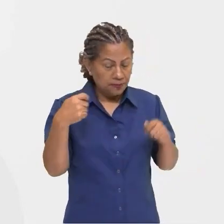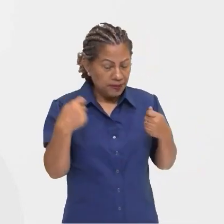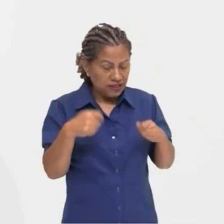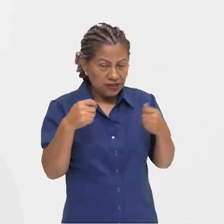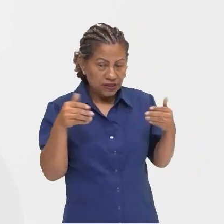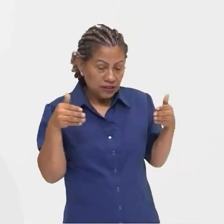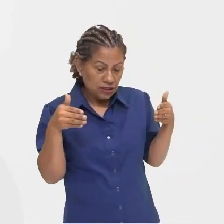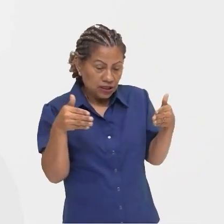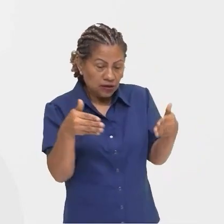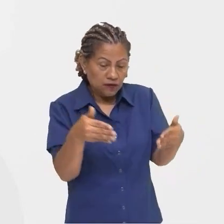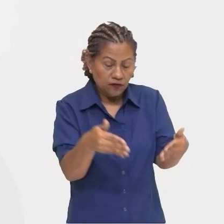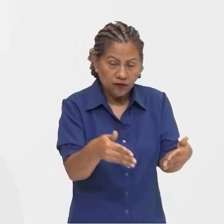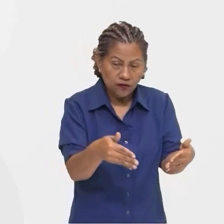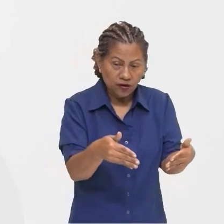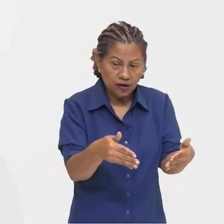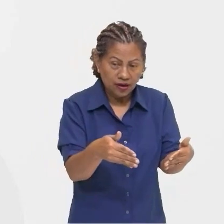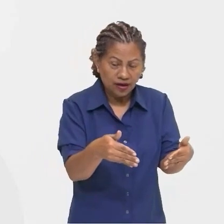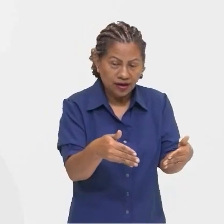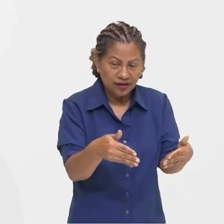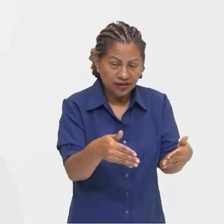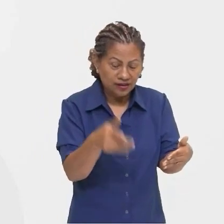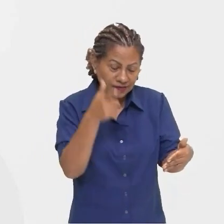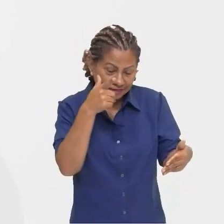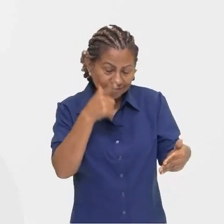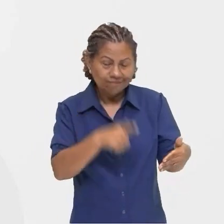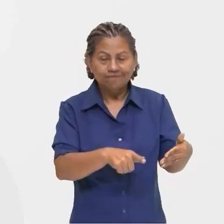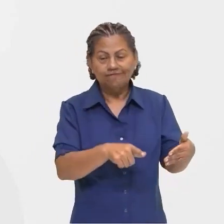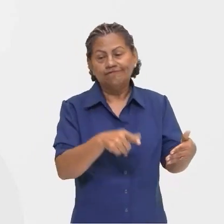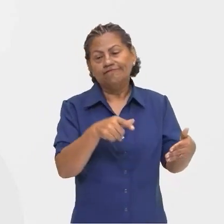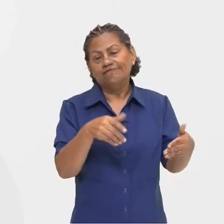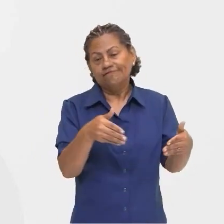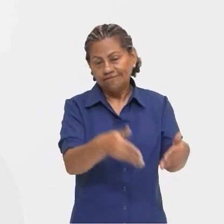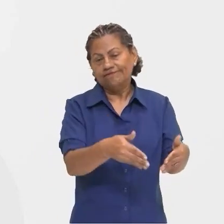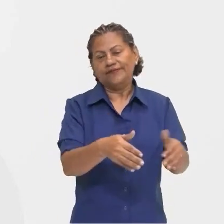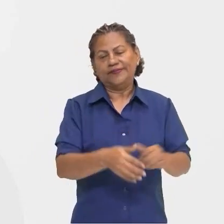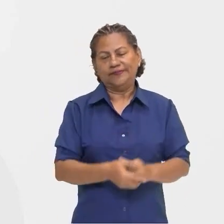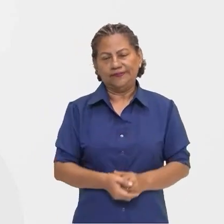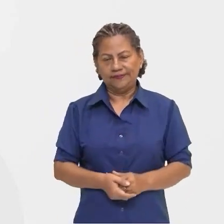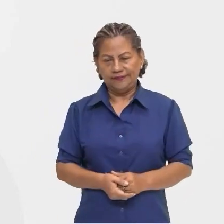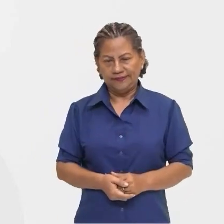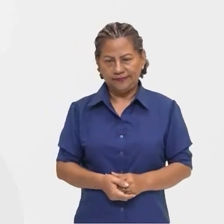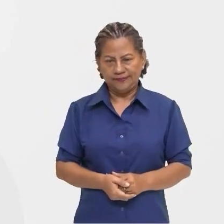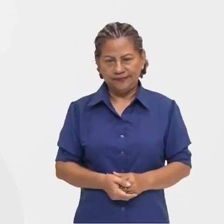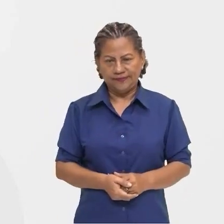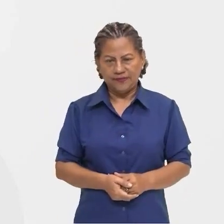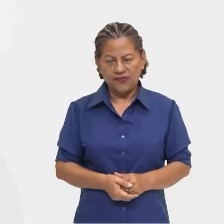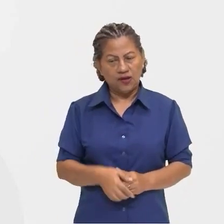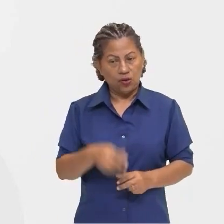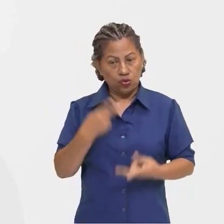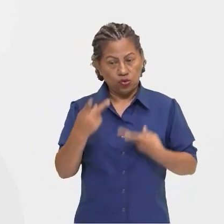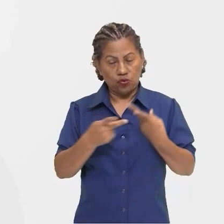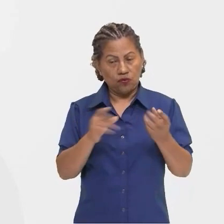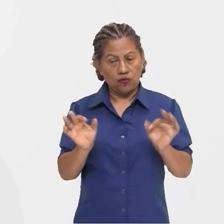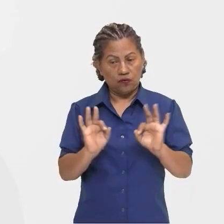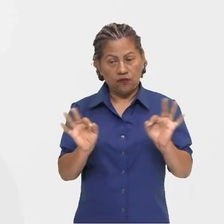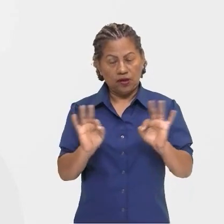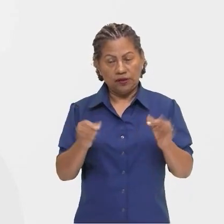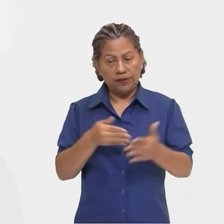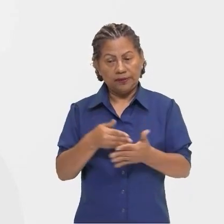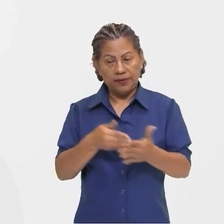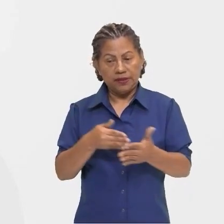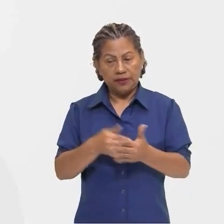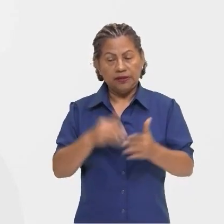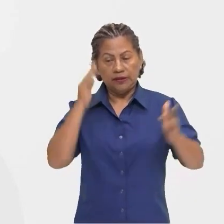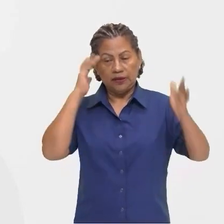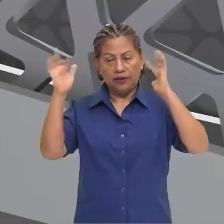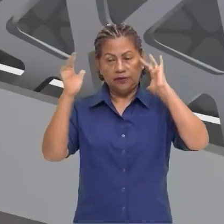é alcançável, que é atingível. Não estou dizendo que as pessoas têm que limitar os seus sonhos, não, mas olhem aqui para